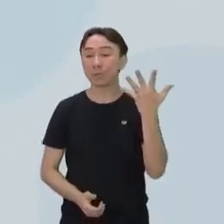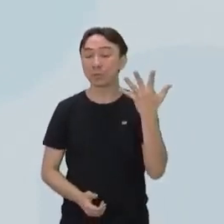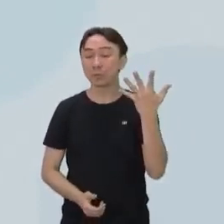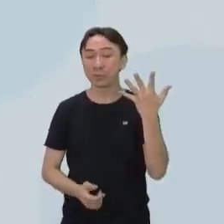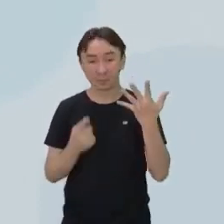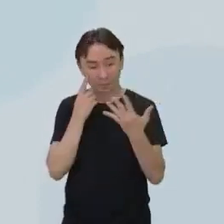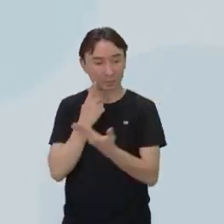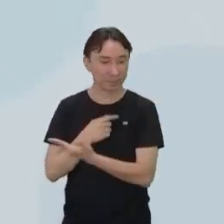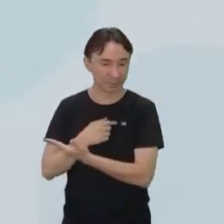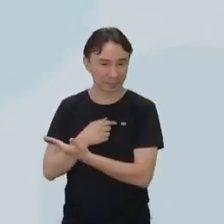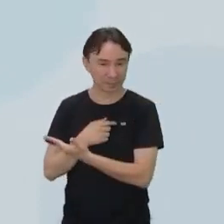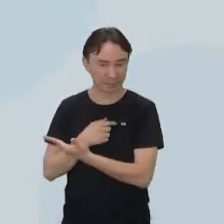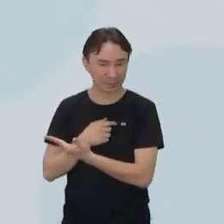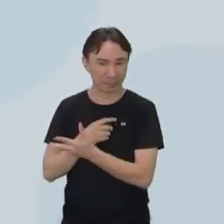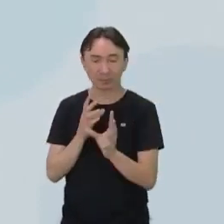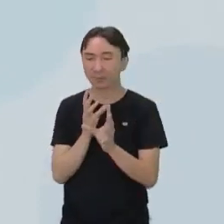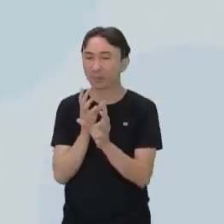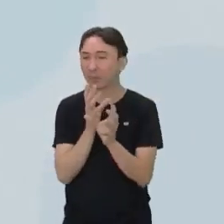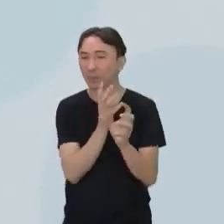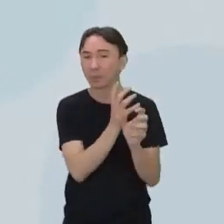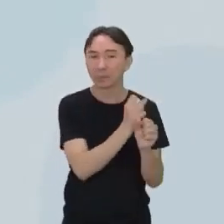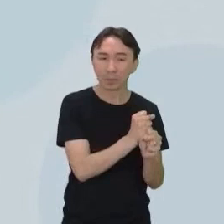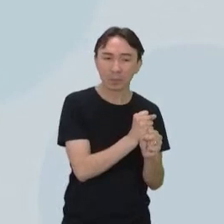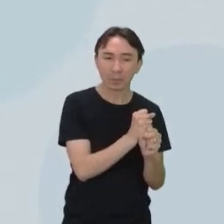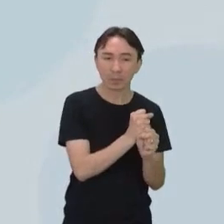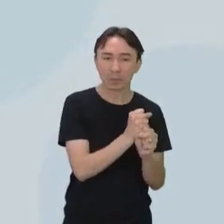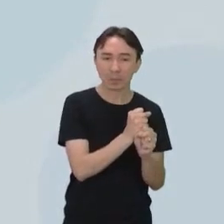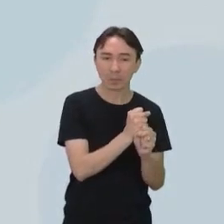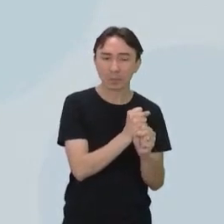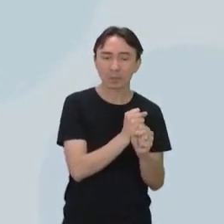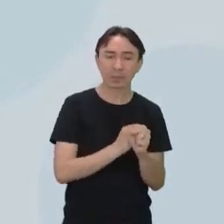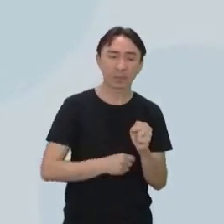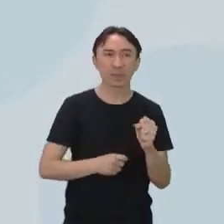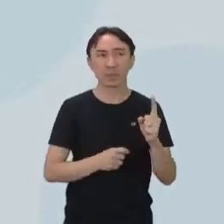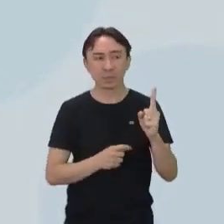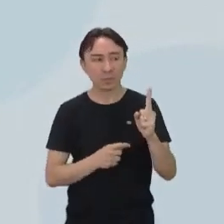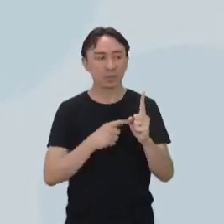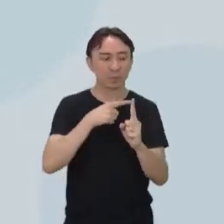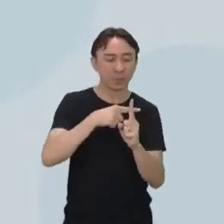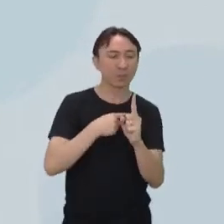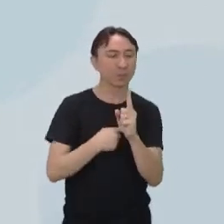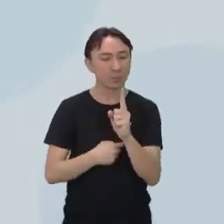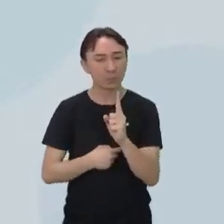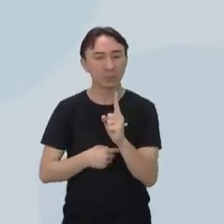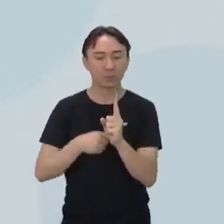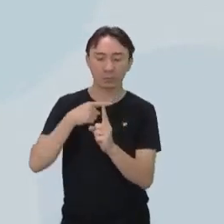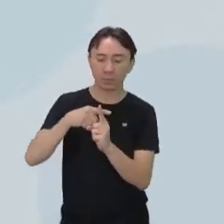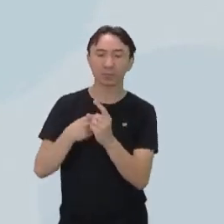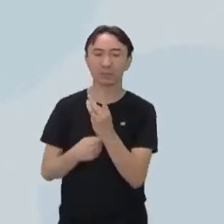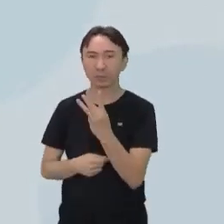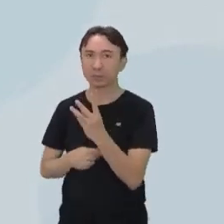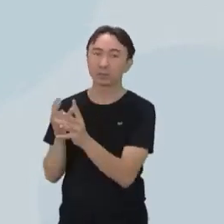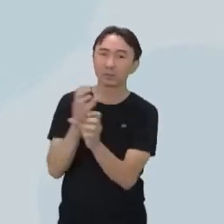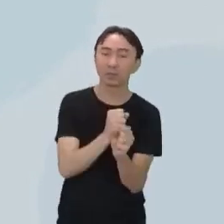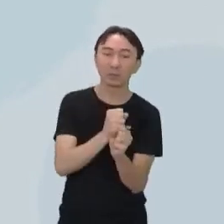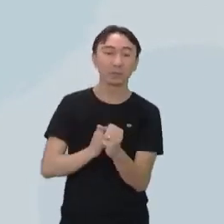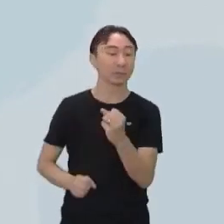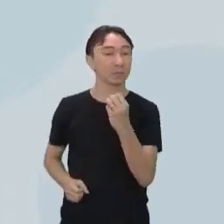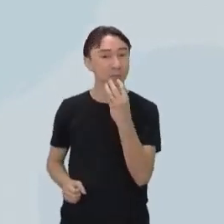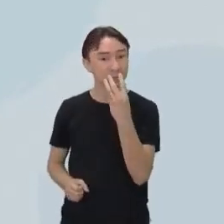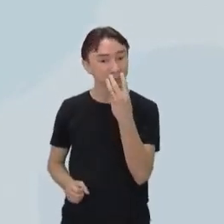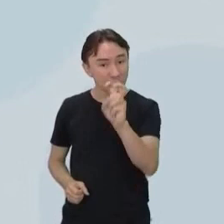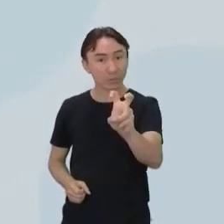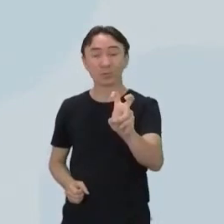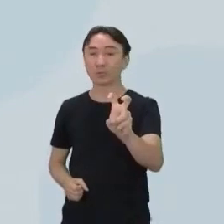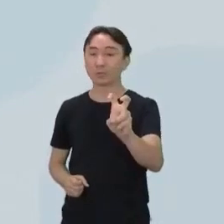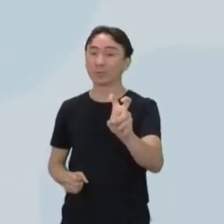para o detalhe. Somando-os? Isso. Nós temos 1 mais 1, 2 mais 3, 5 átomos, é isso? 5 átomos, né? E